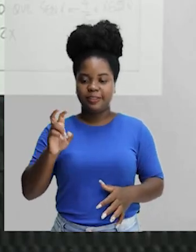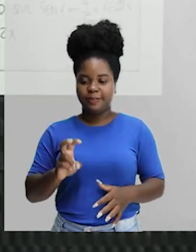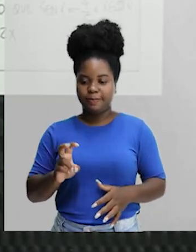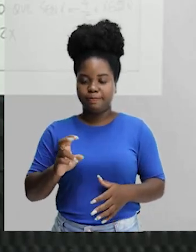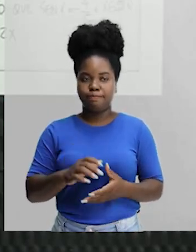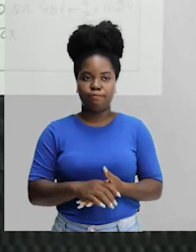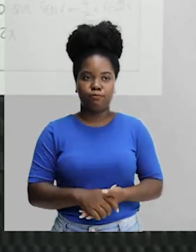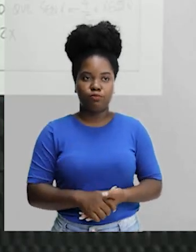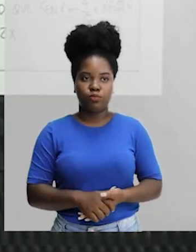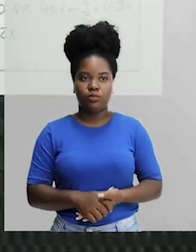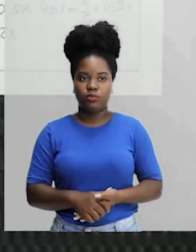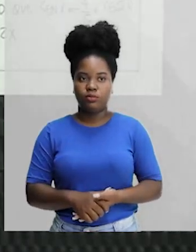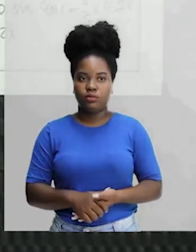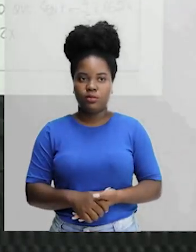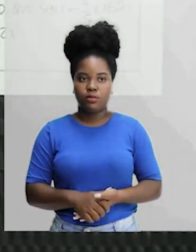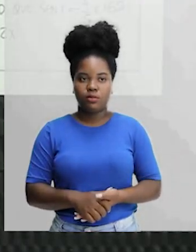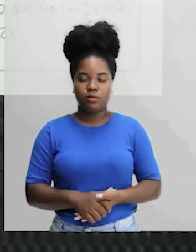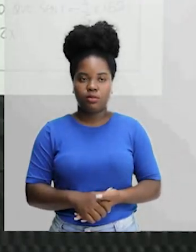que nos interessa.